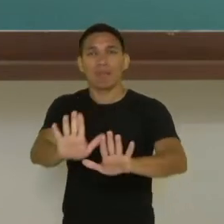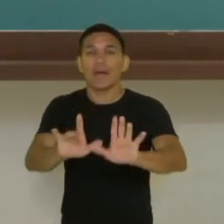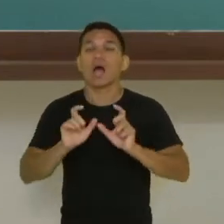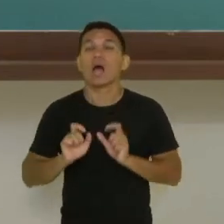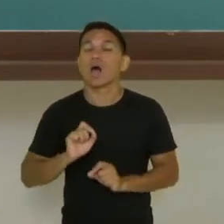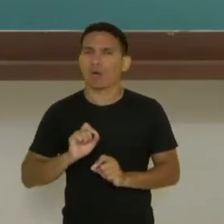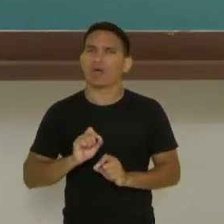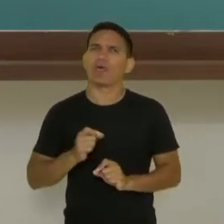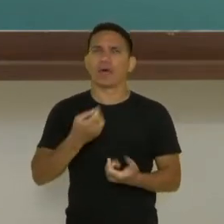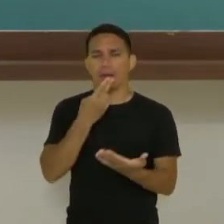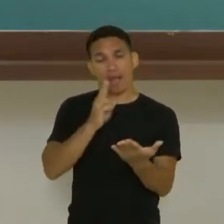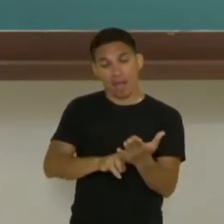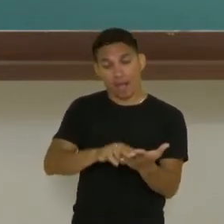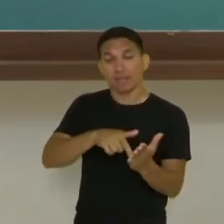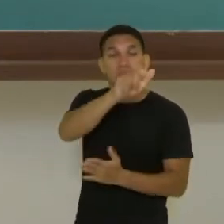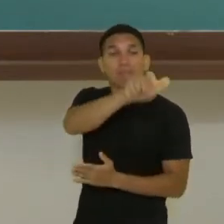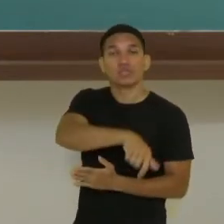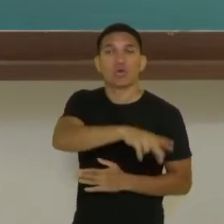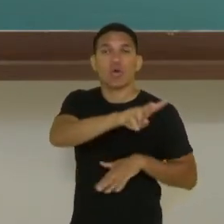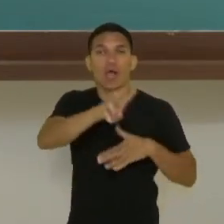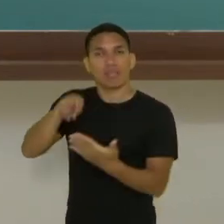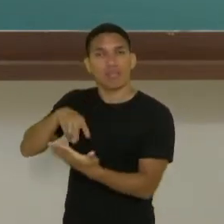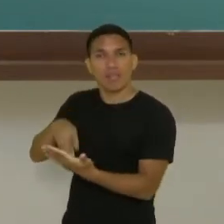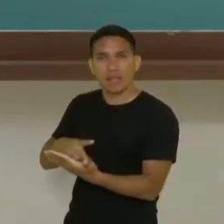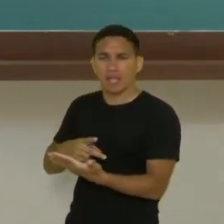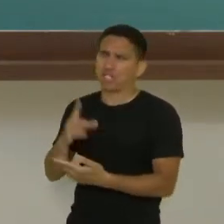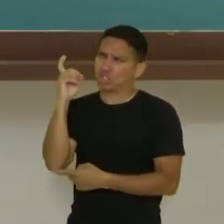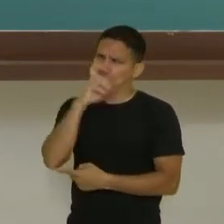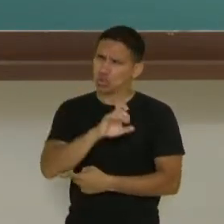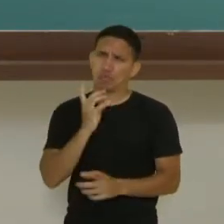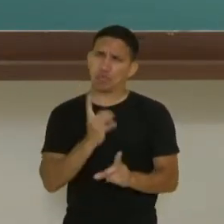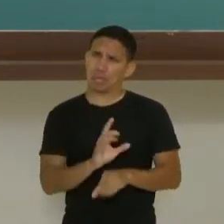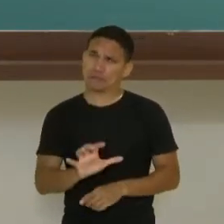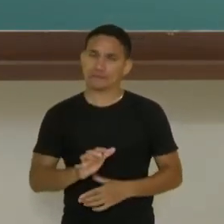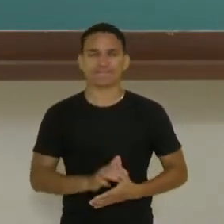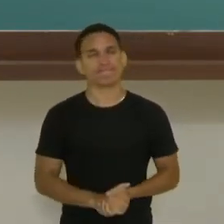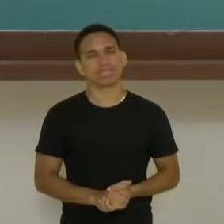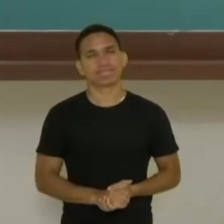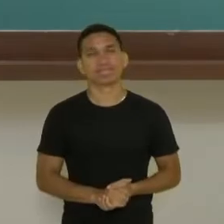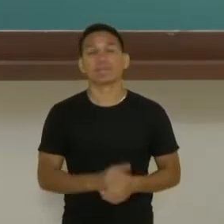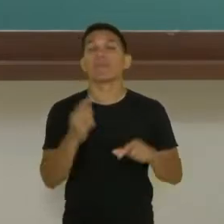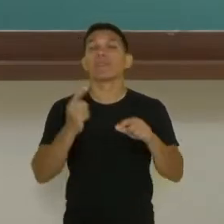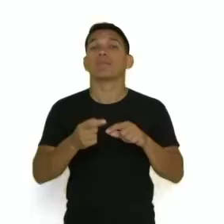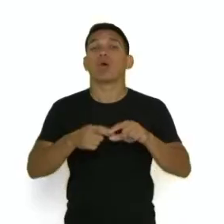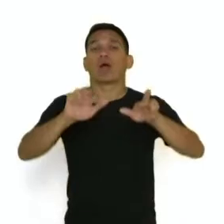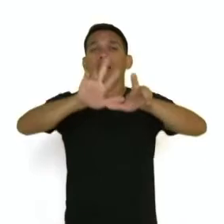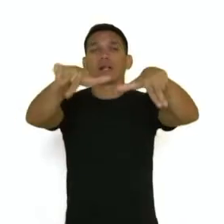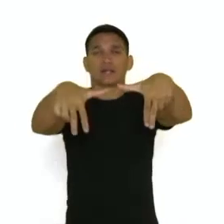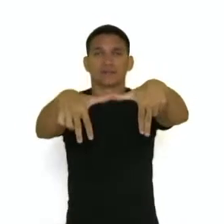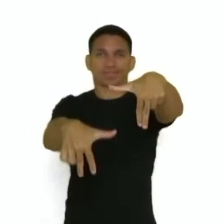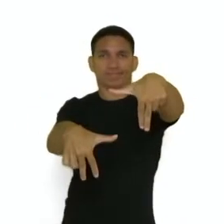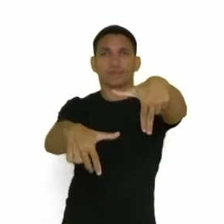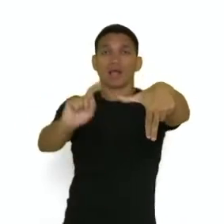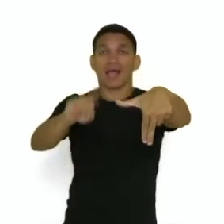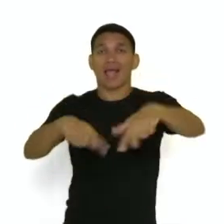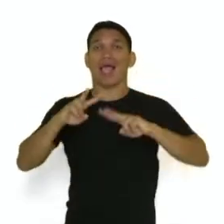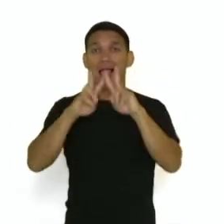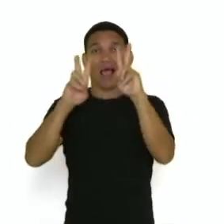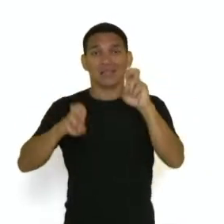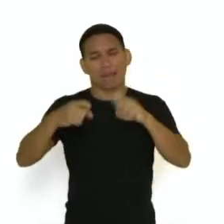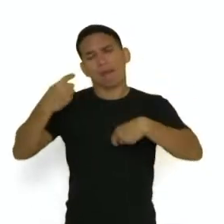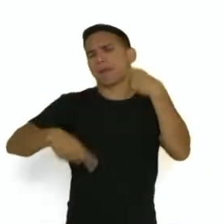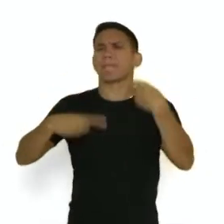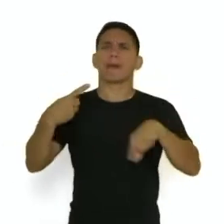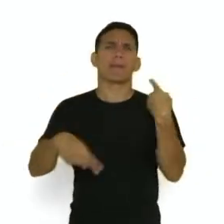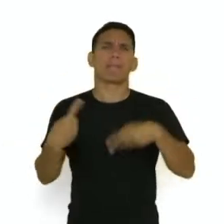leitor, dificilmente a gente vai ver isso, tá, pessoal? Pois a desigualdade de gênero é um tema que tem sido debatido nos meios de